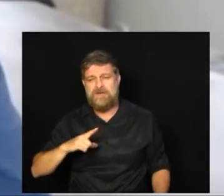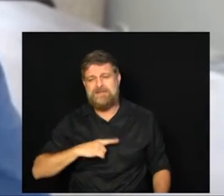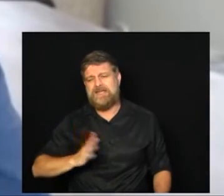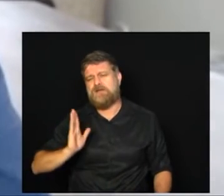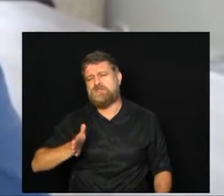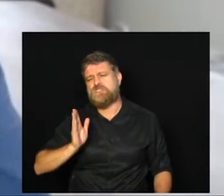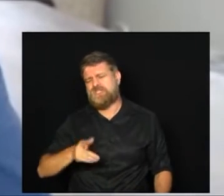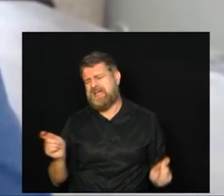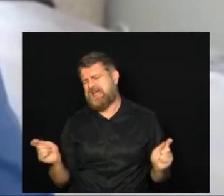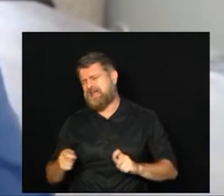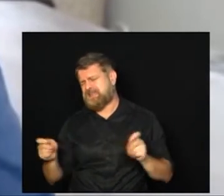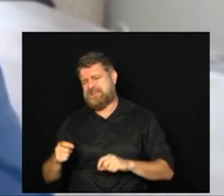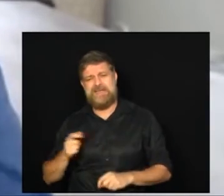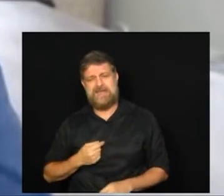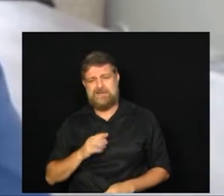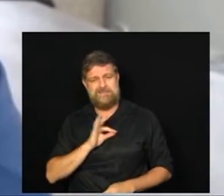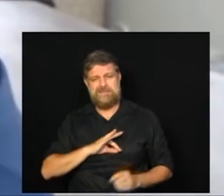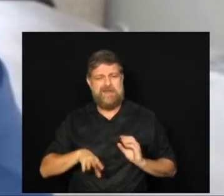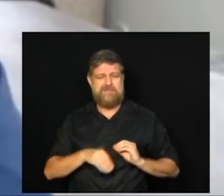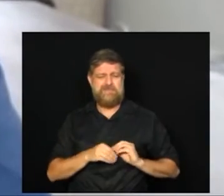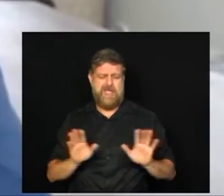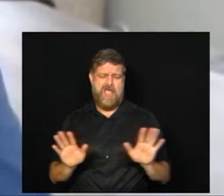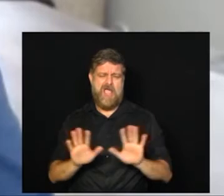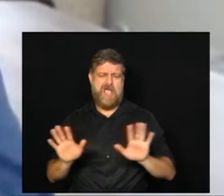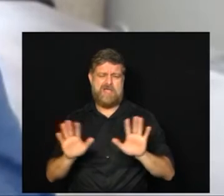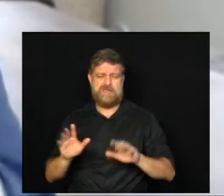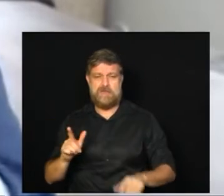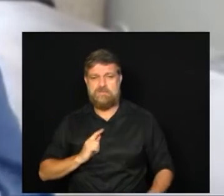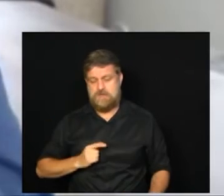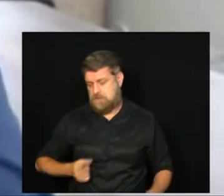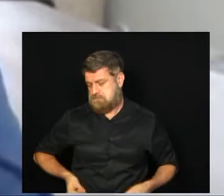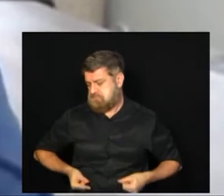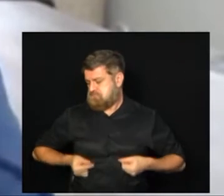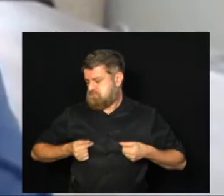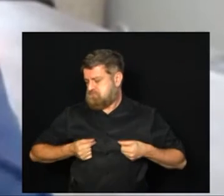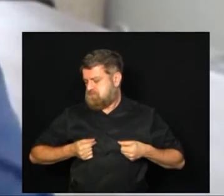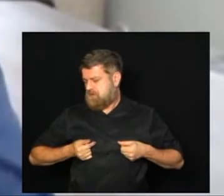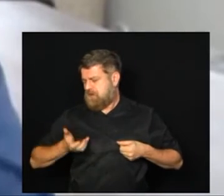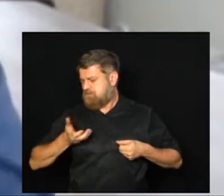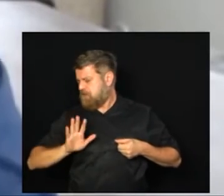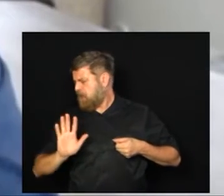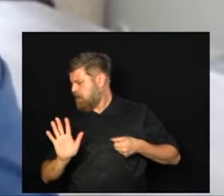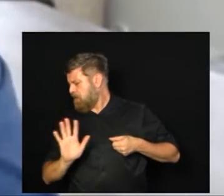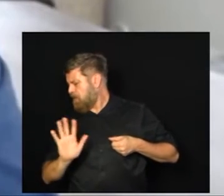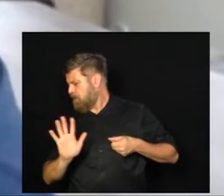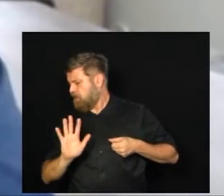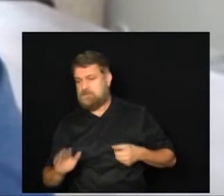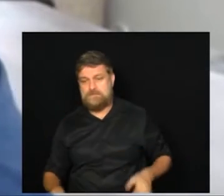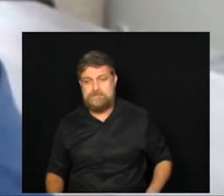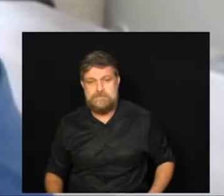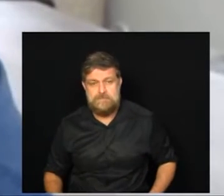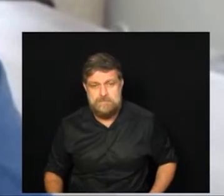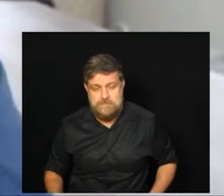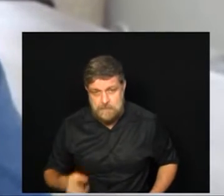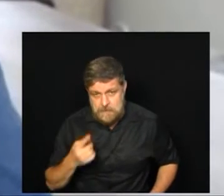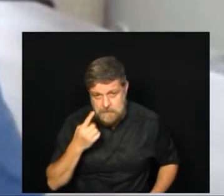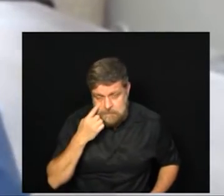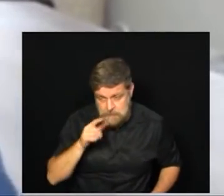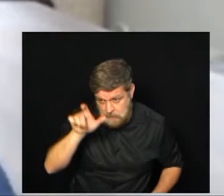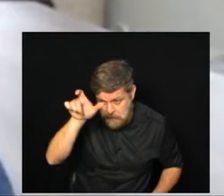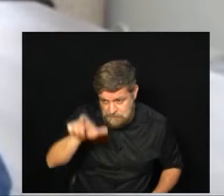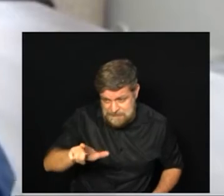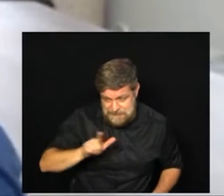economia, a importância desta reserva também para as doações. Exato. Gabriel,